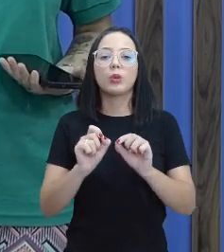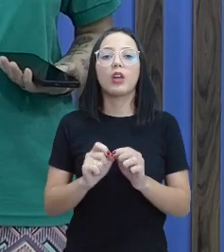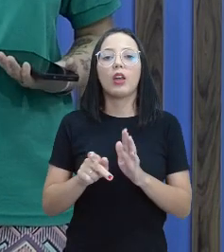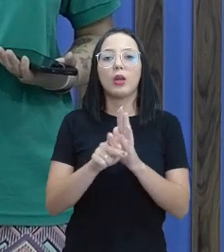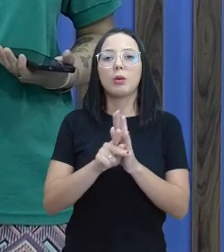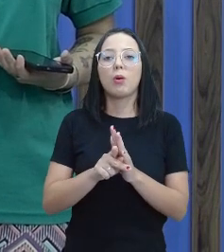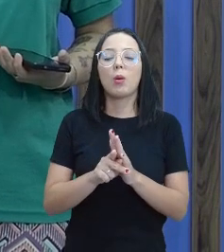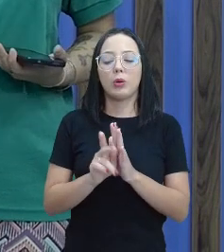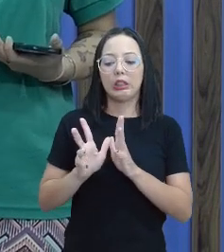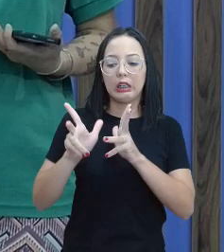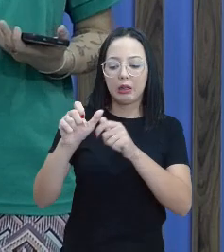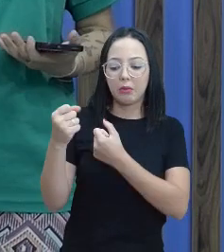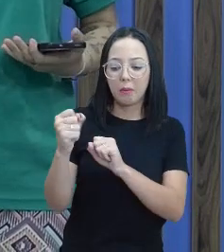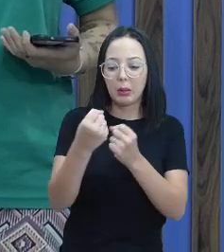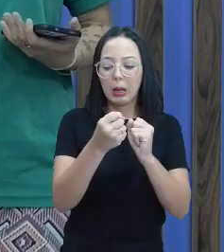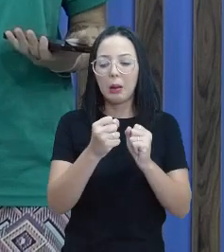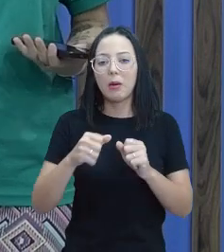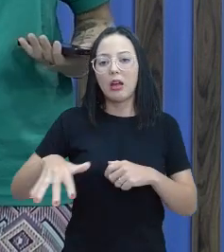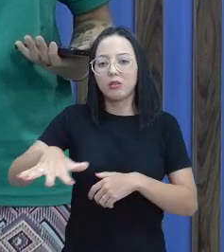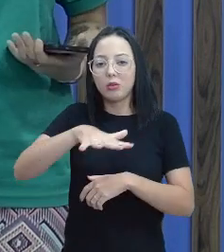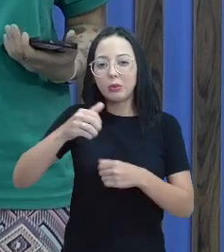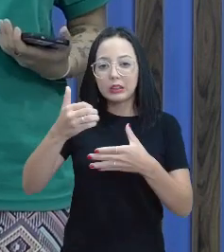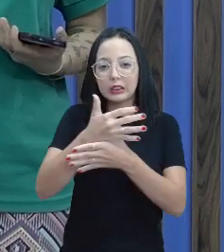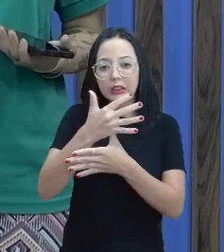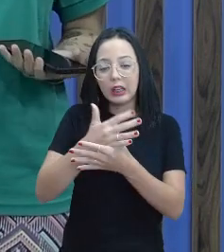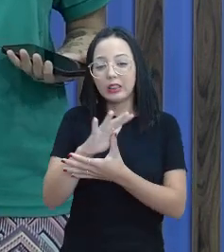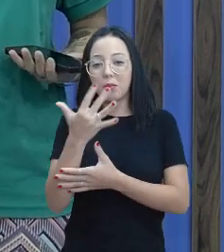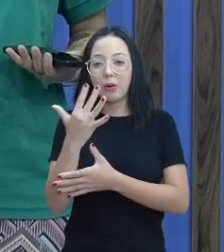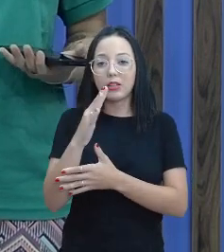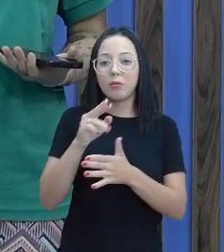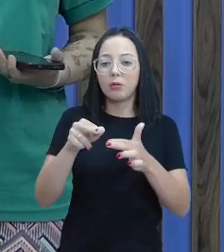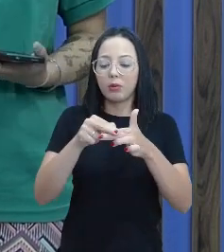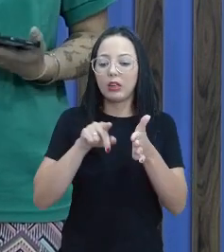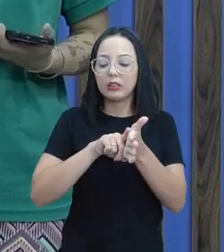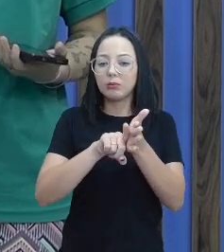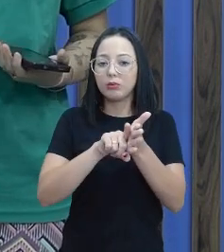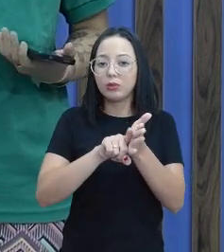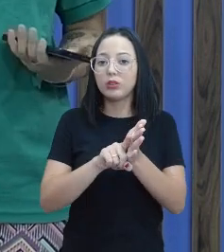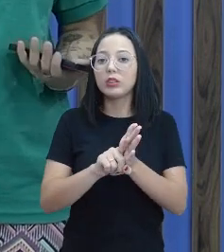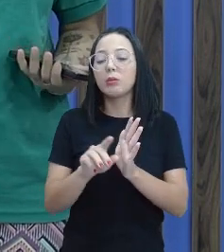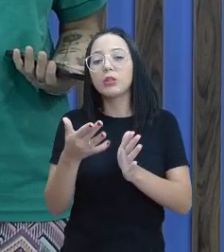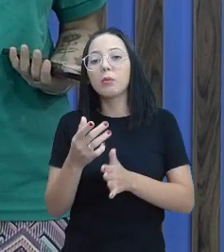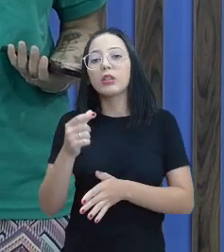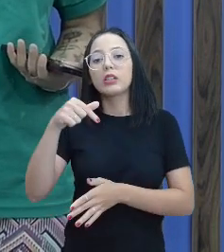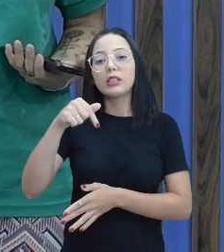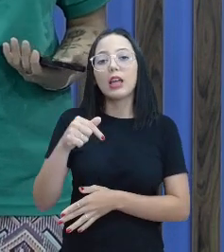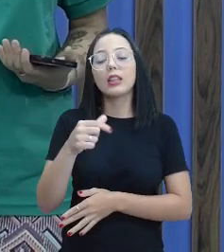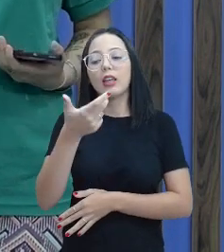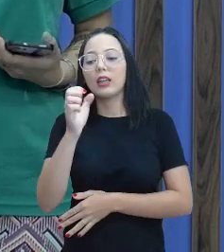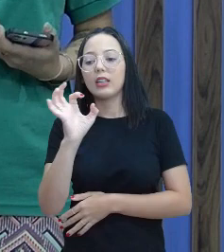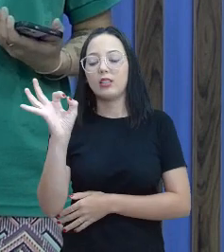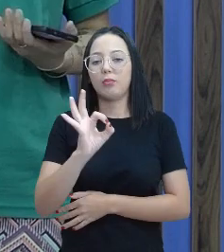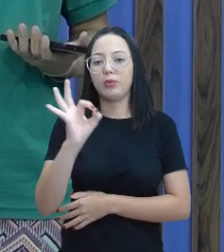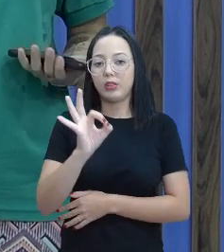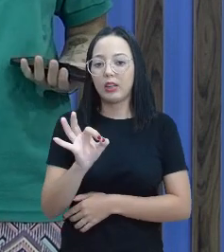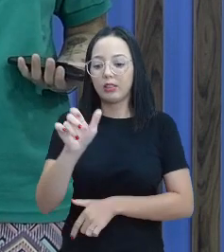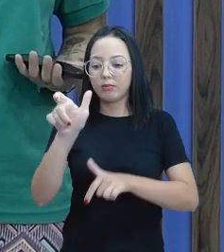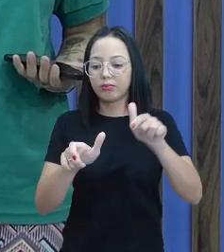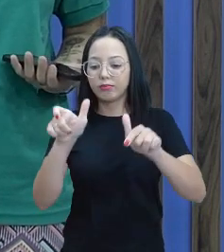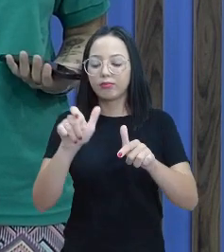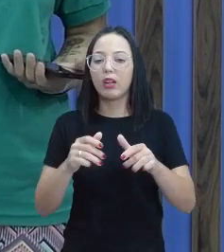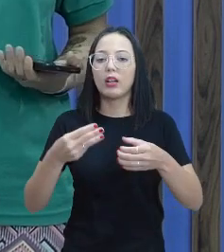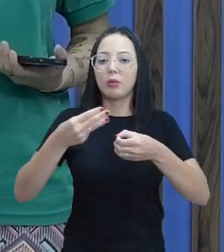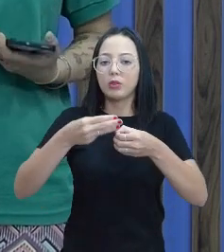com limpeza urbana vai aí, a média, né, de acordo com as pesquisas, de 7% a 15%, né, que cada